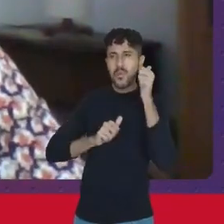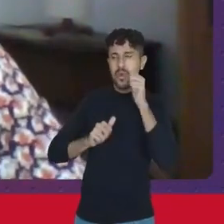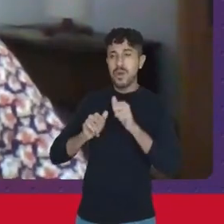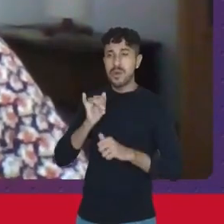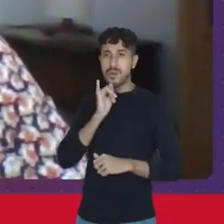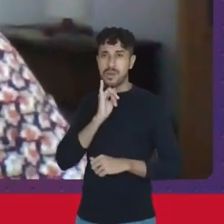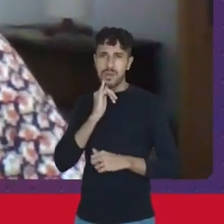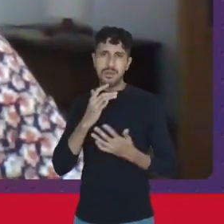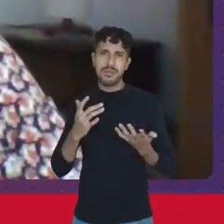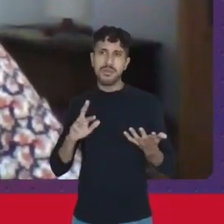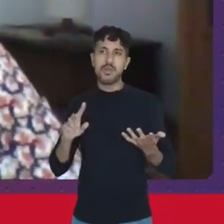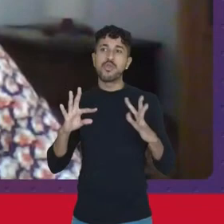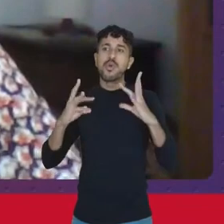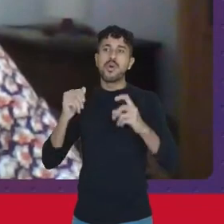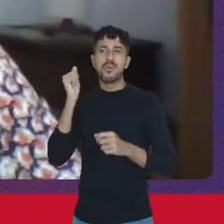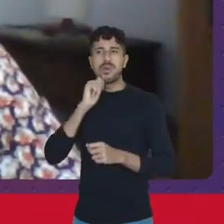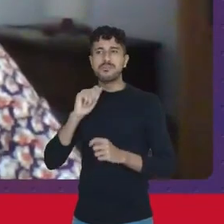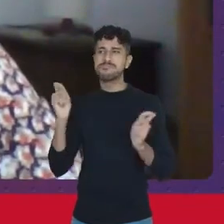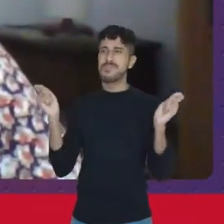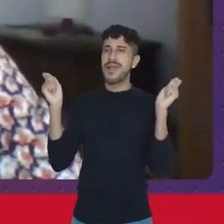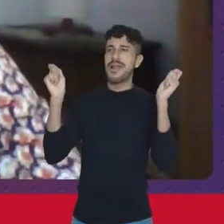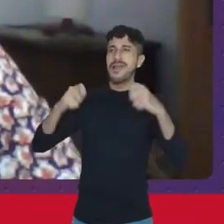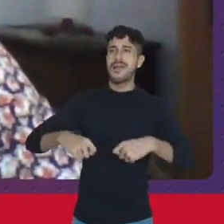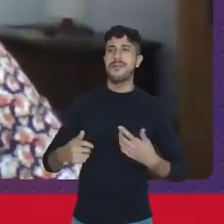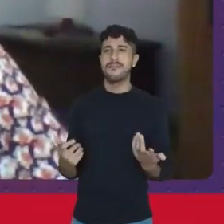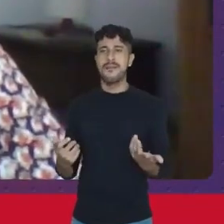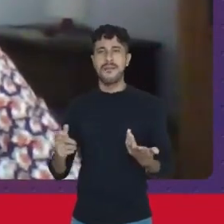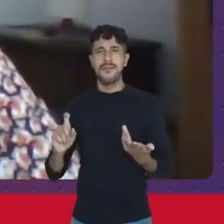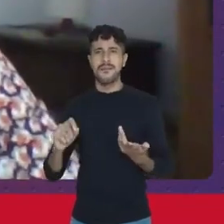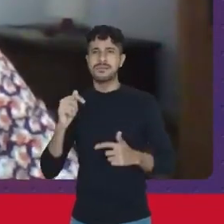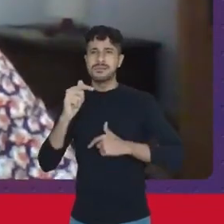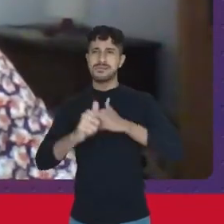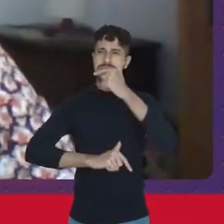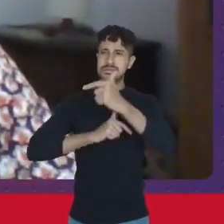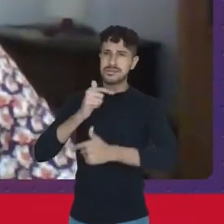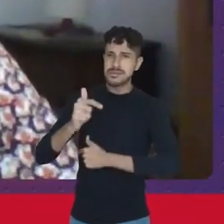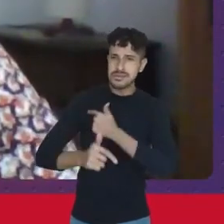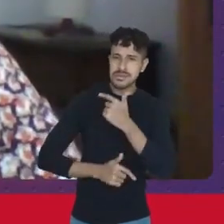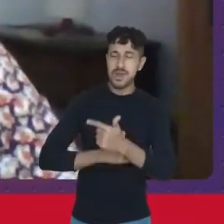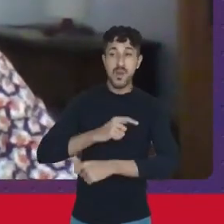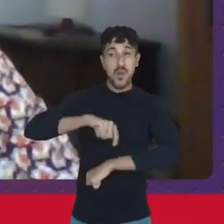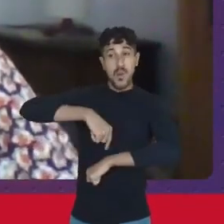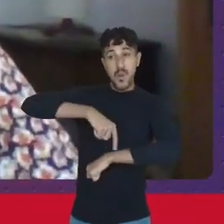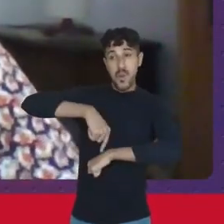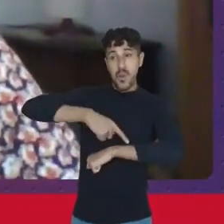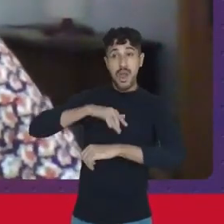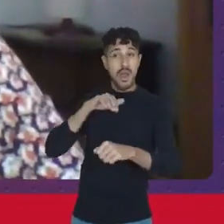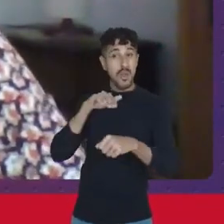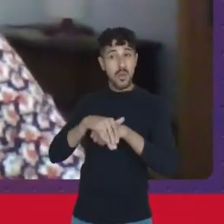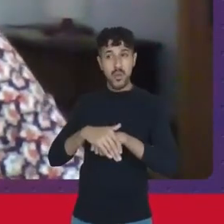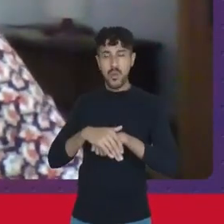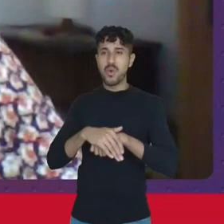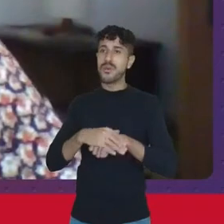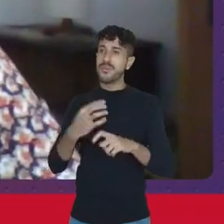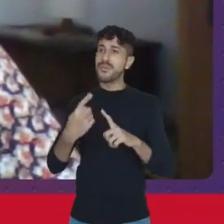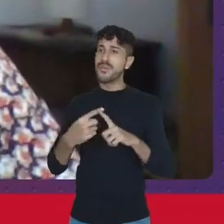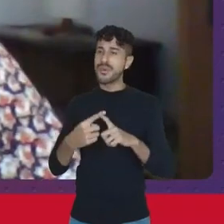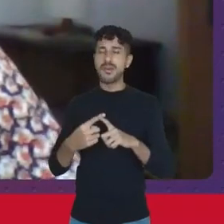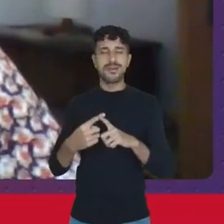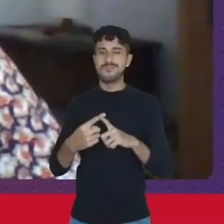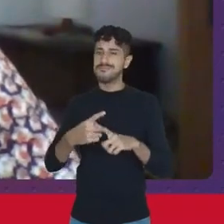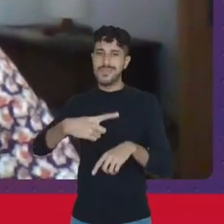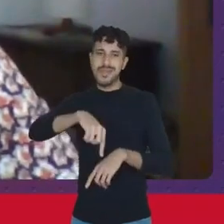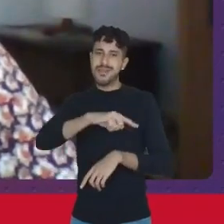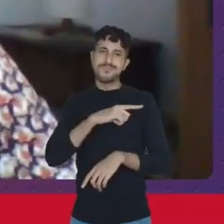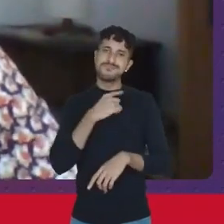por exemplo, têm condições de trabalharem em horários noturnos, justamente porque não